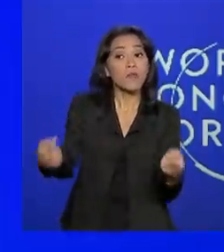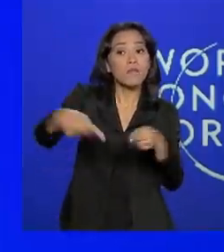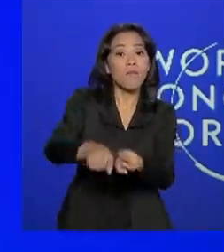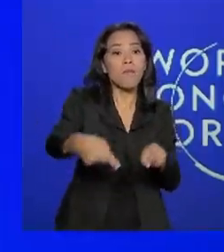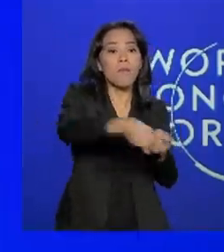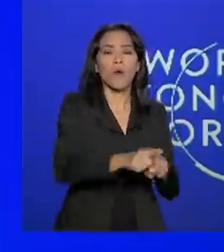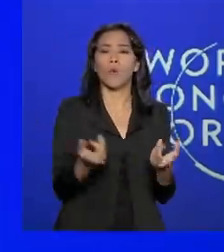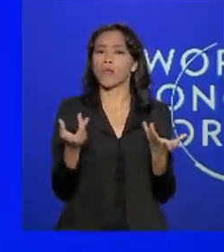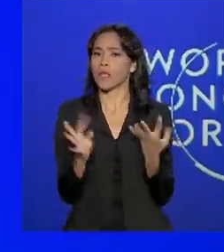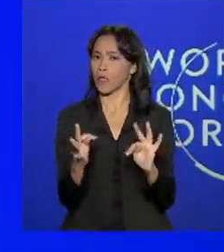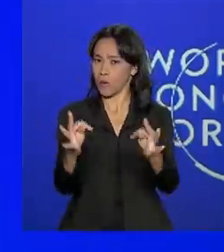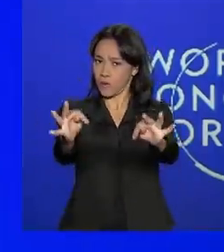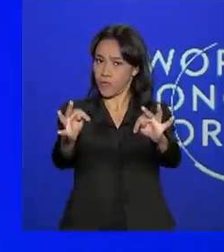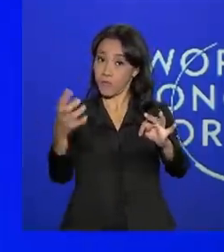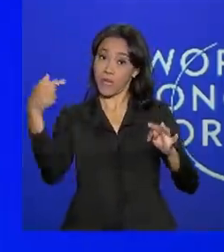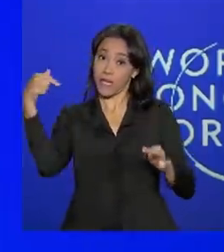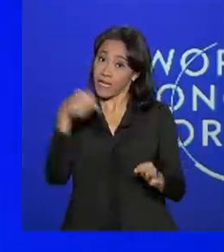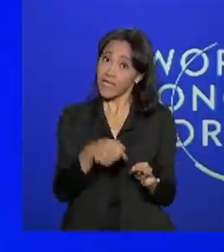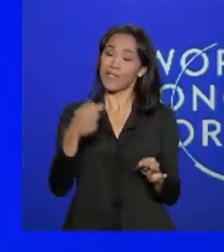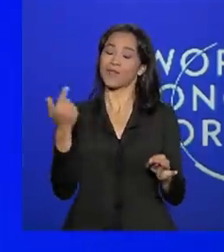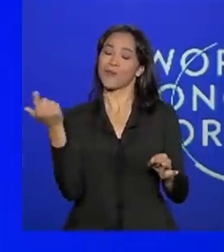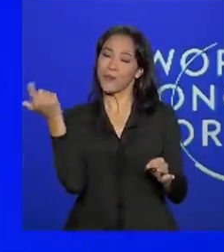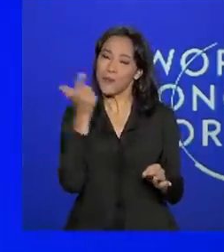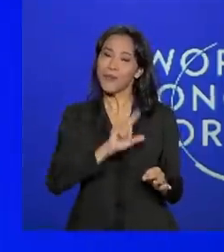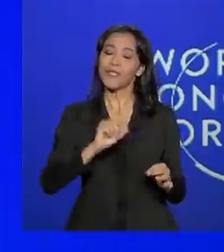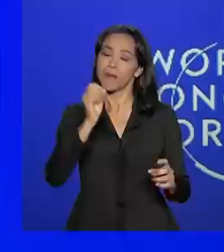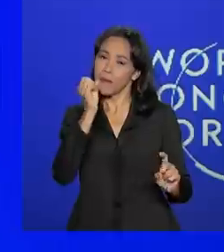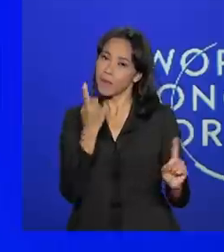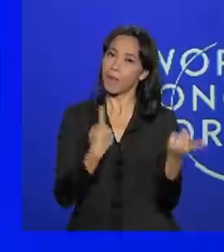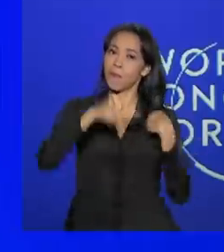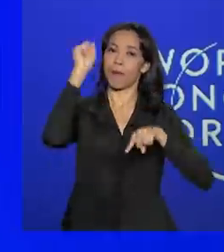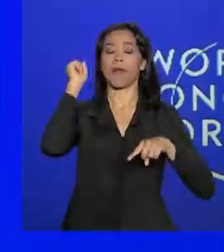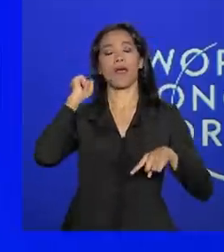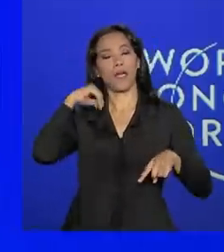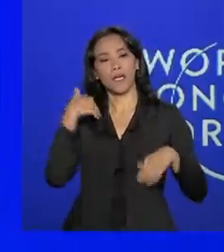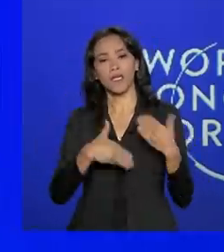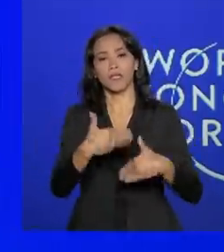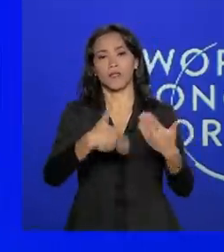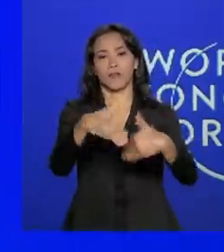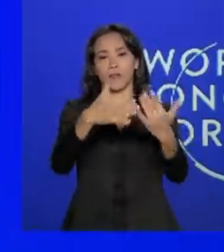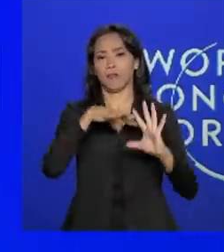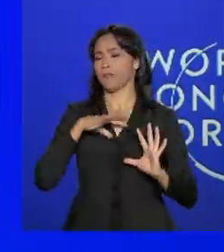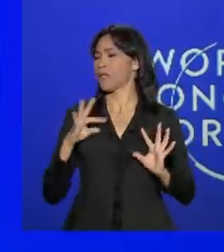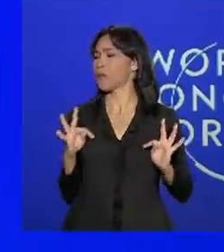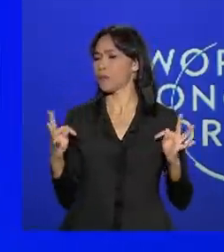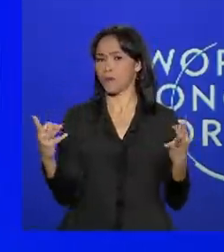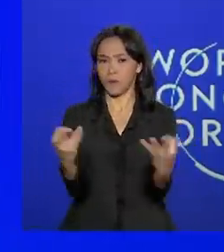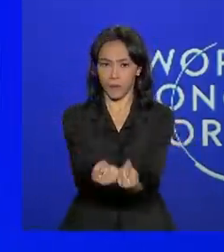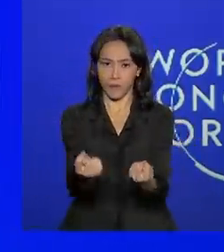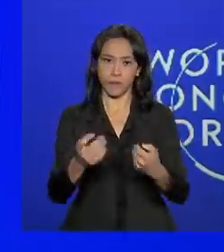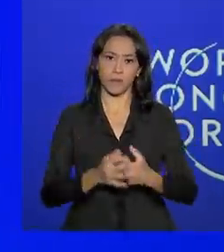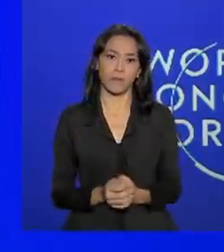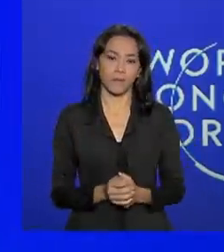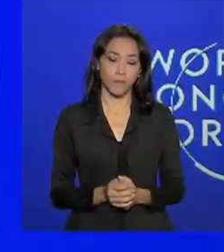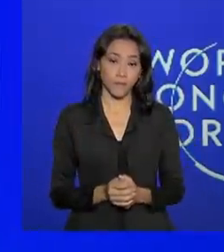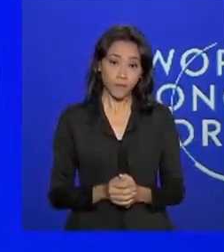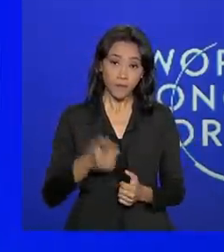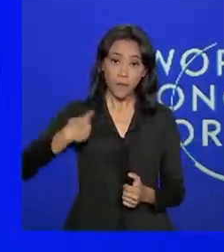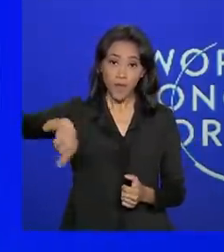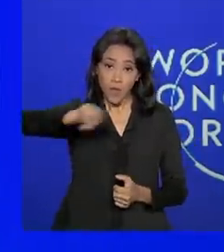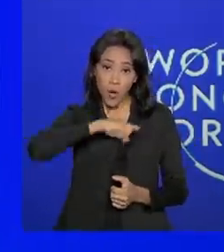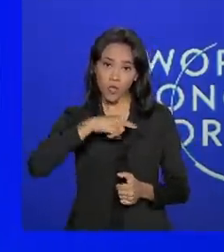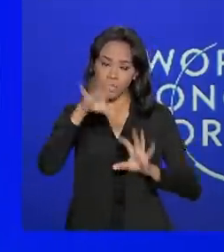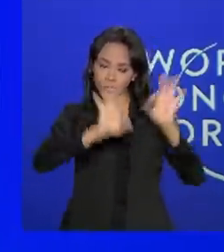tecnologia para que este casamento se traduza em progresso e desenvolvimento para todos. Nossas